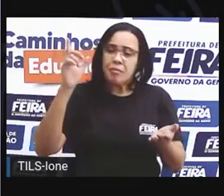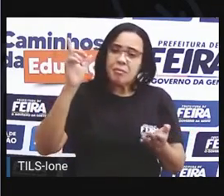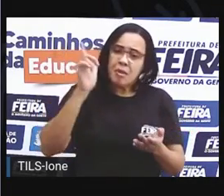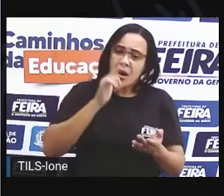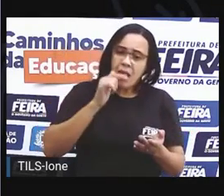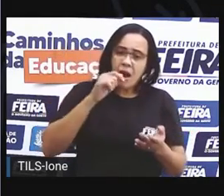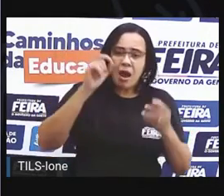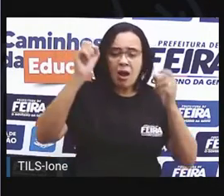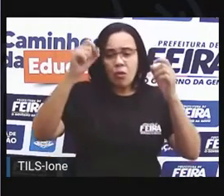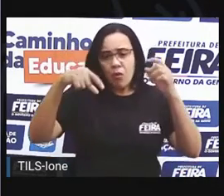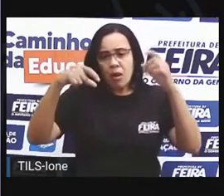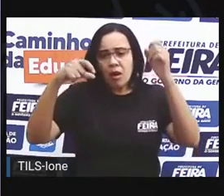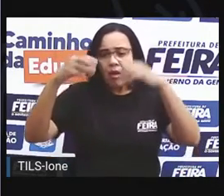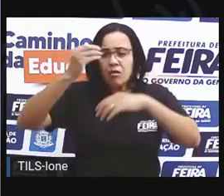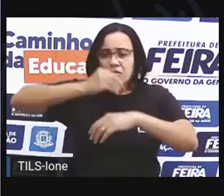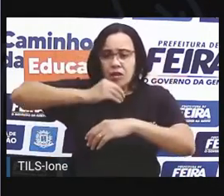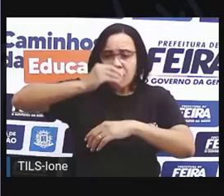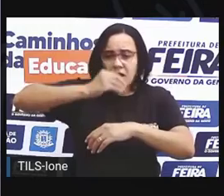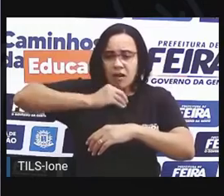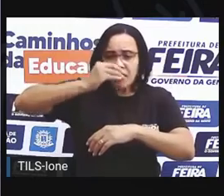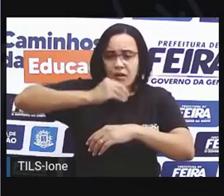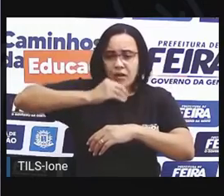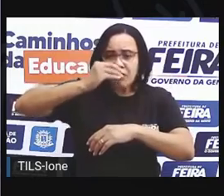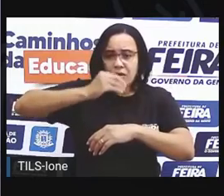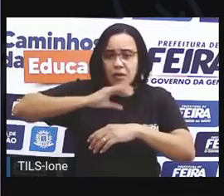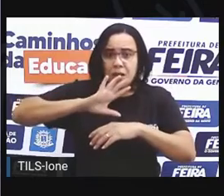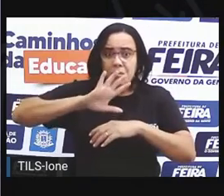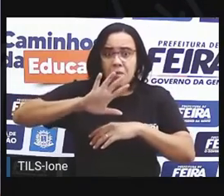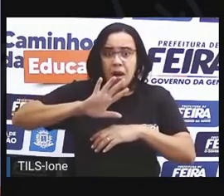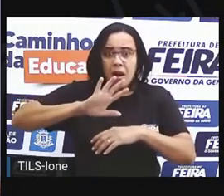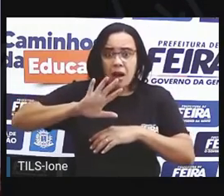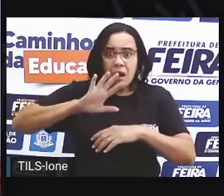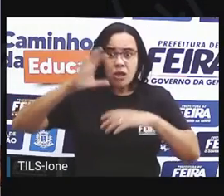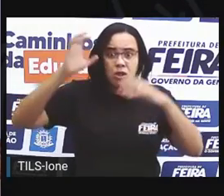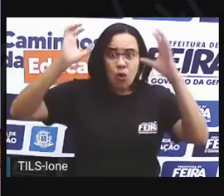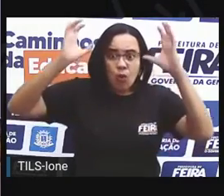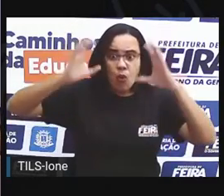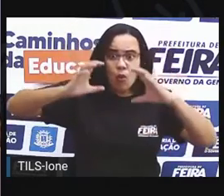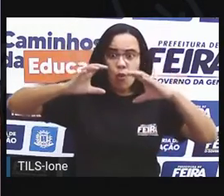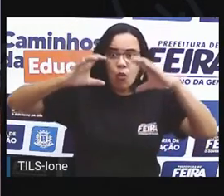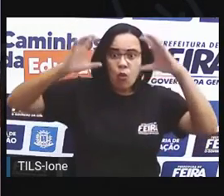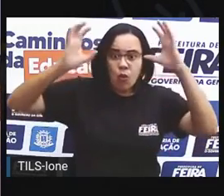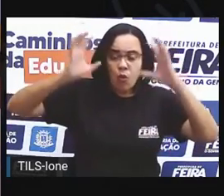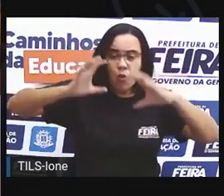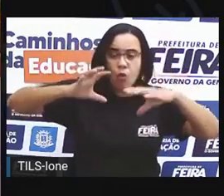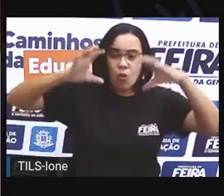orvalho da manhã. Só que a chuva foi ficando cada vez mais forte.